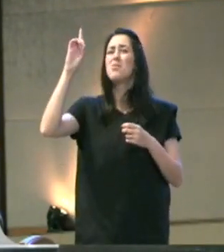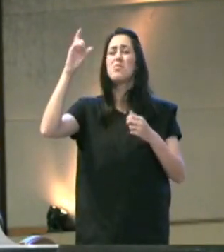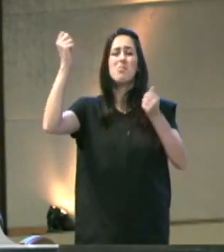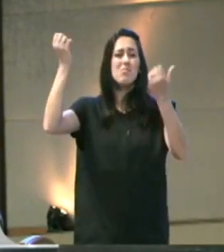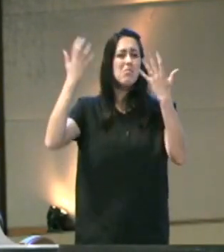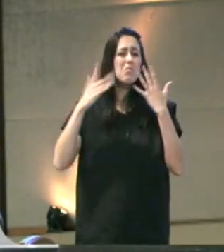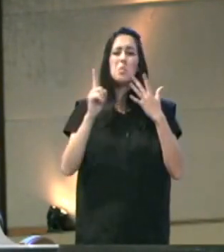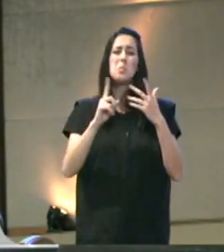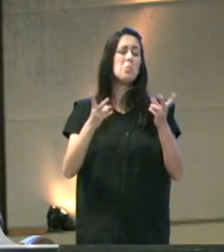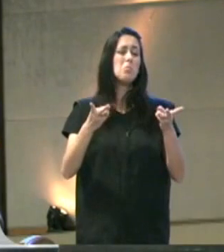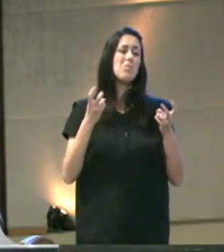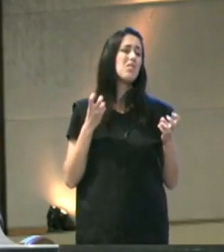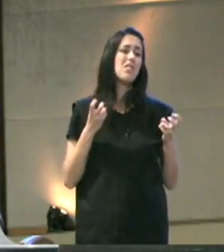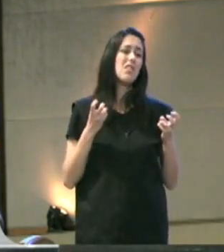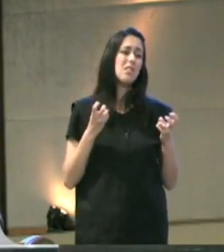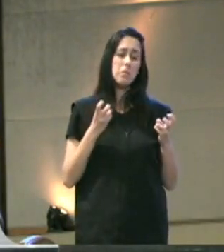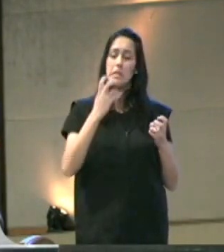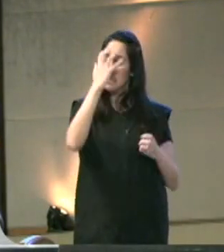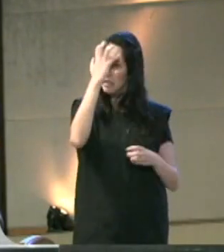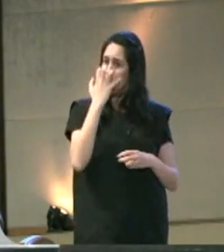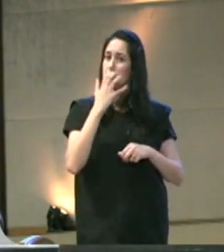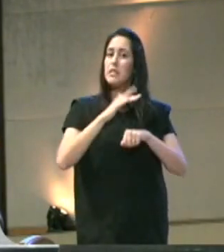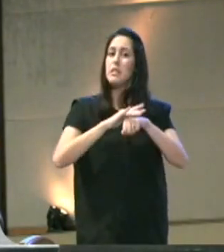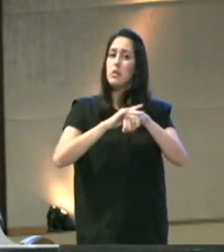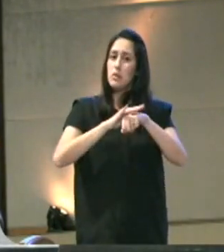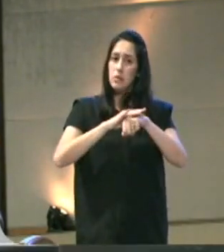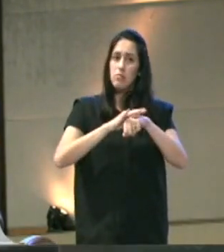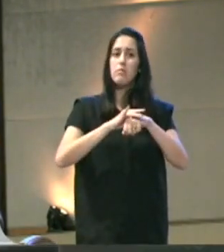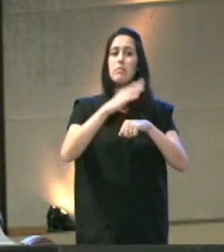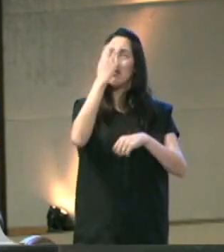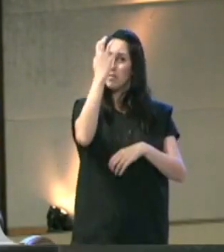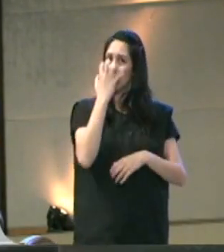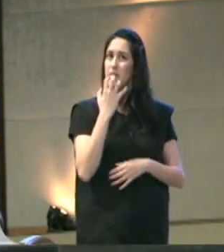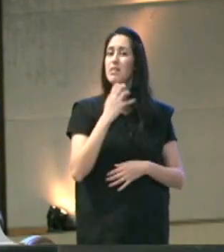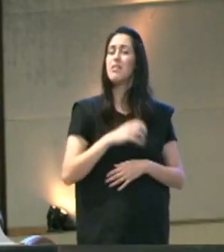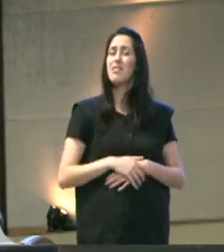E às vezes ela é uma doença que vai e vem.